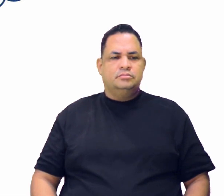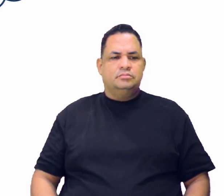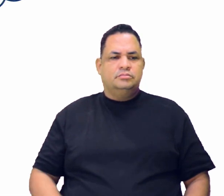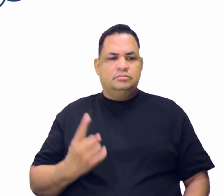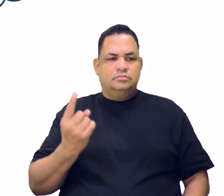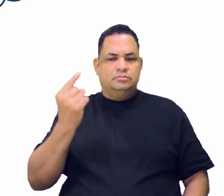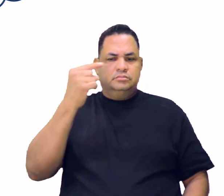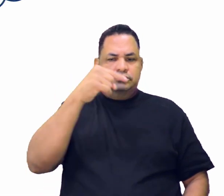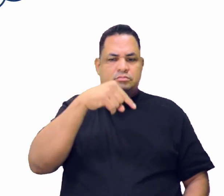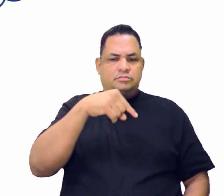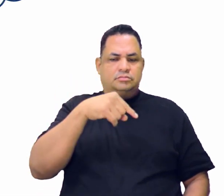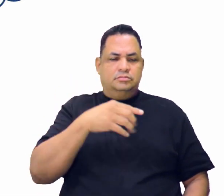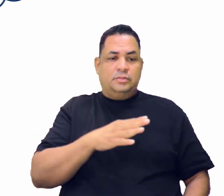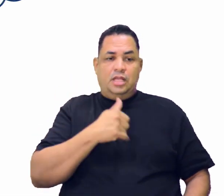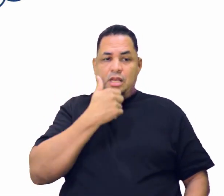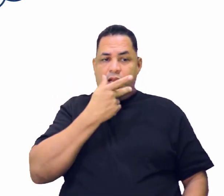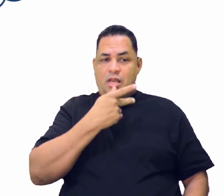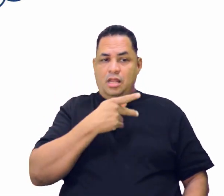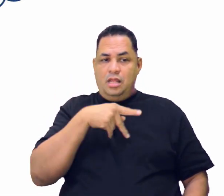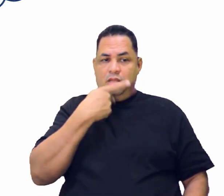refere à mulher.